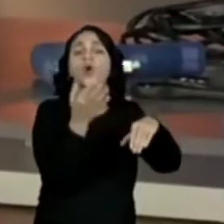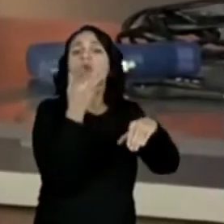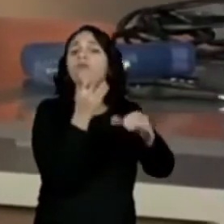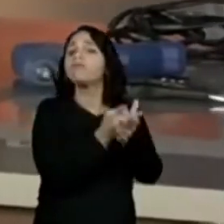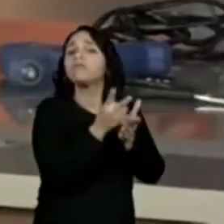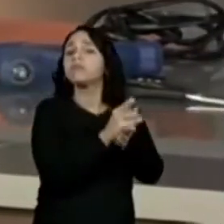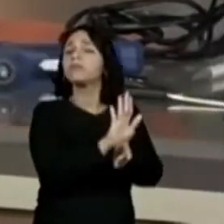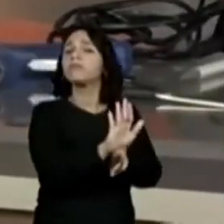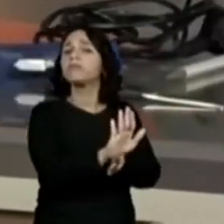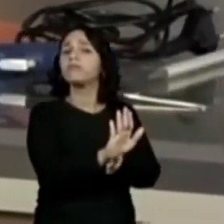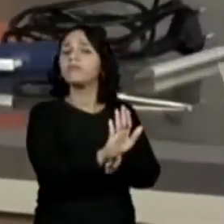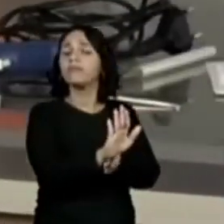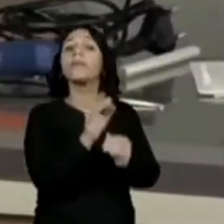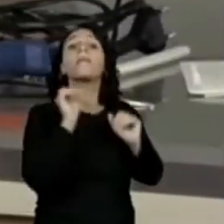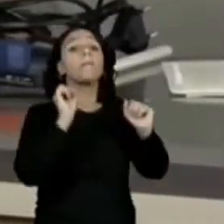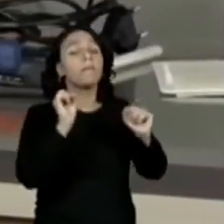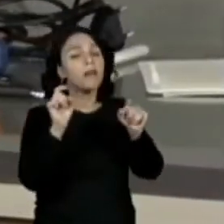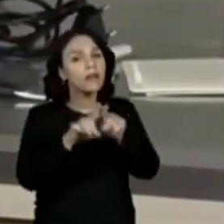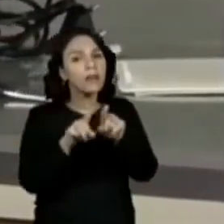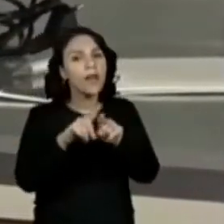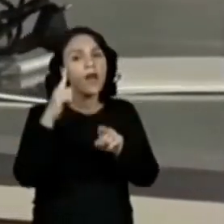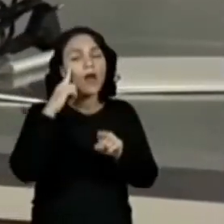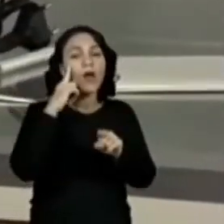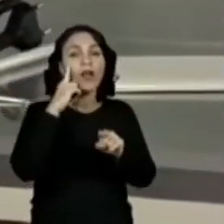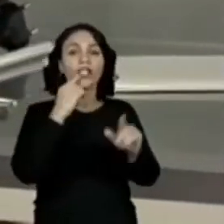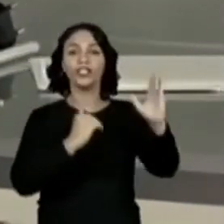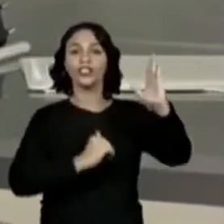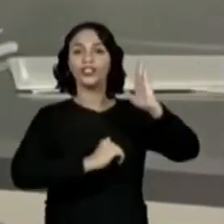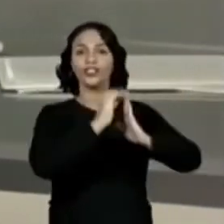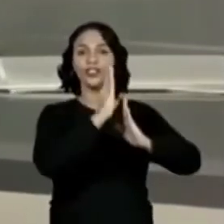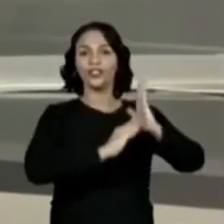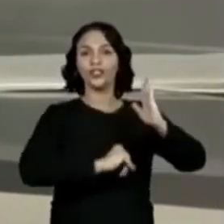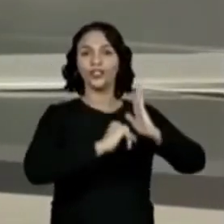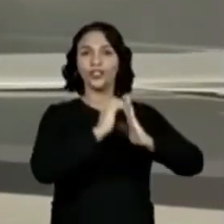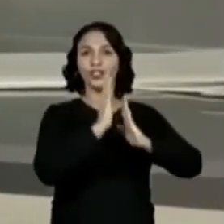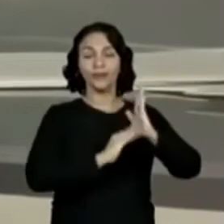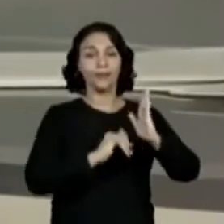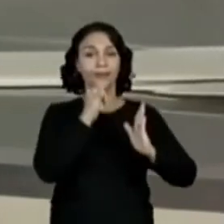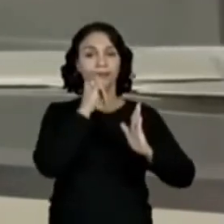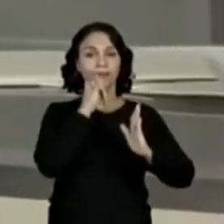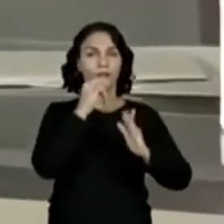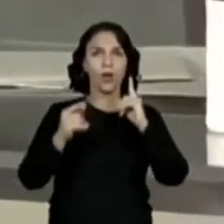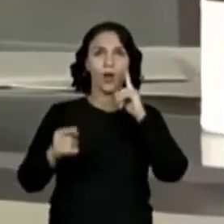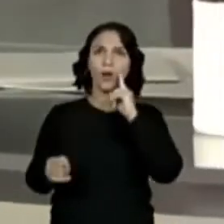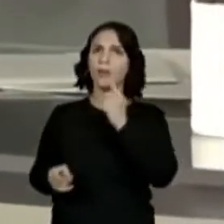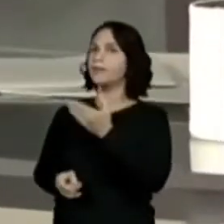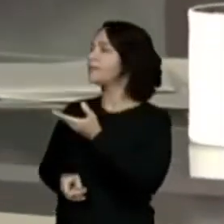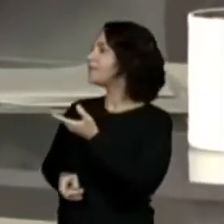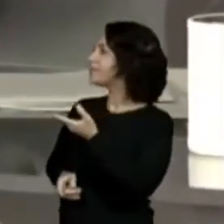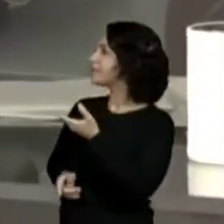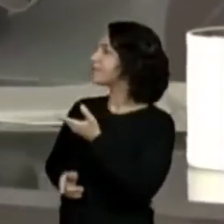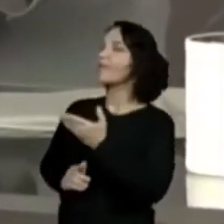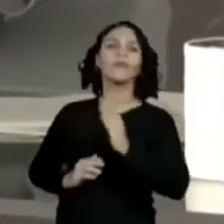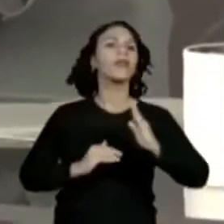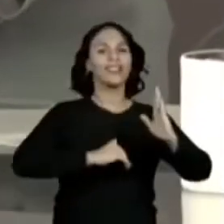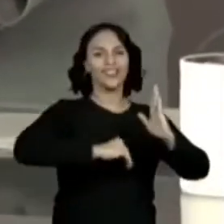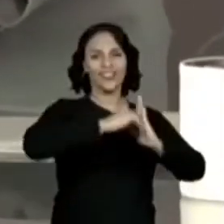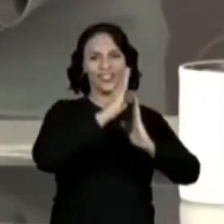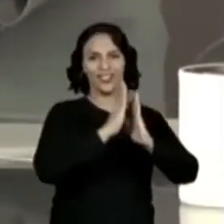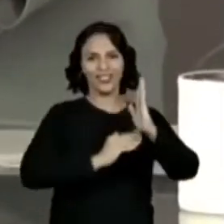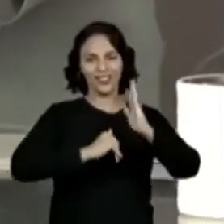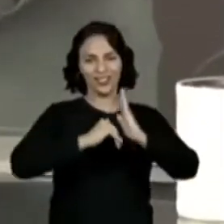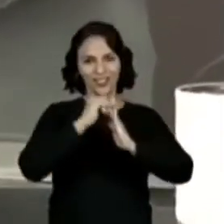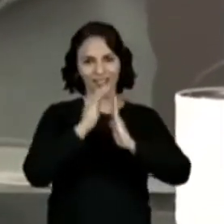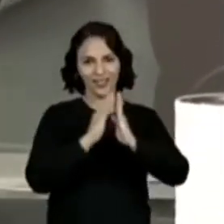próprio papel. Mas eu poderia ter usado tinta guache. Eu trouxe aqui até um pote de tinta guache para nos